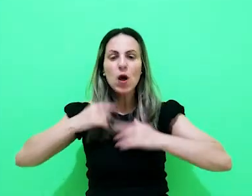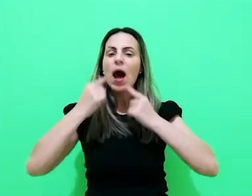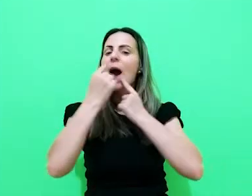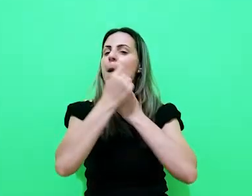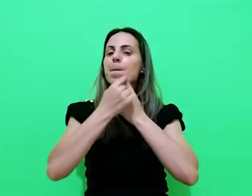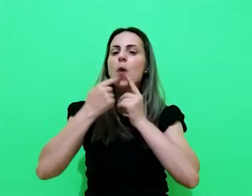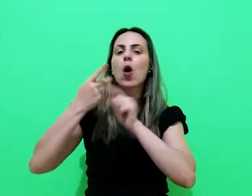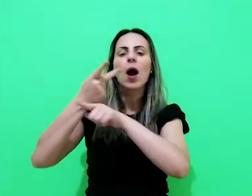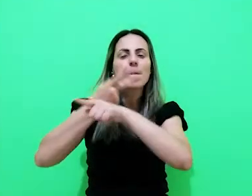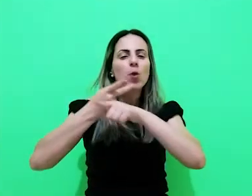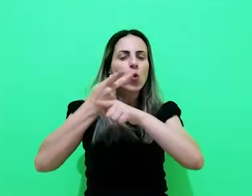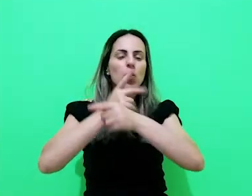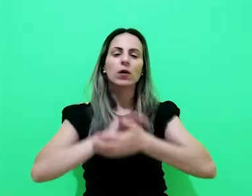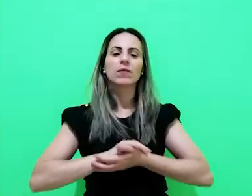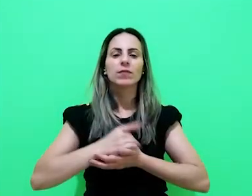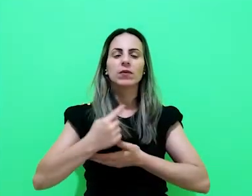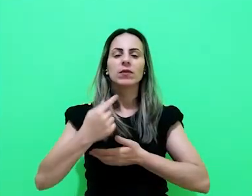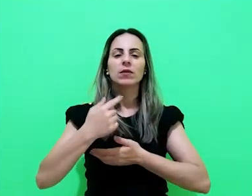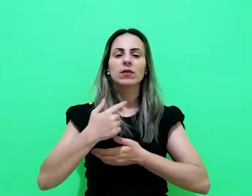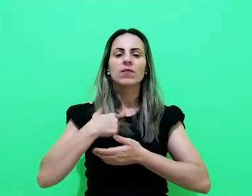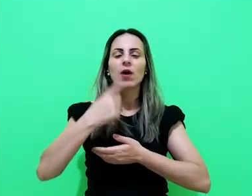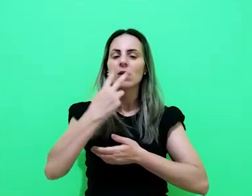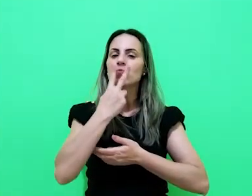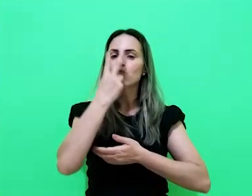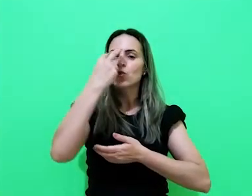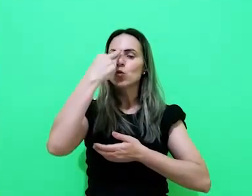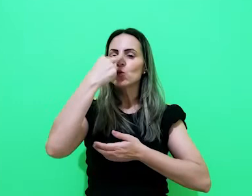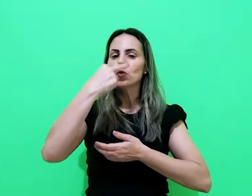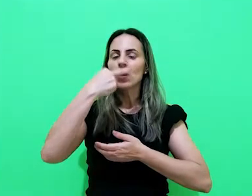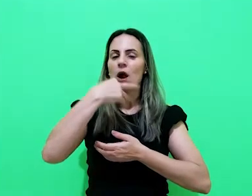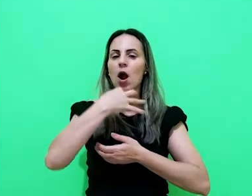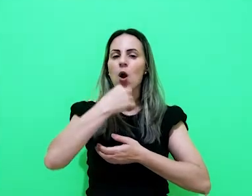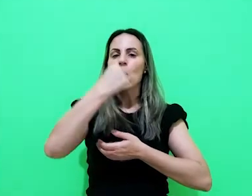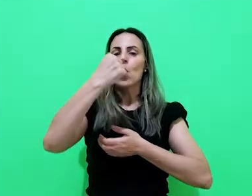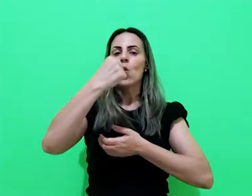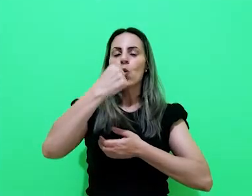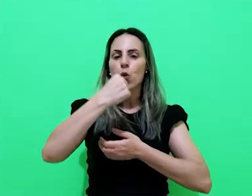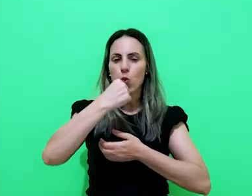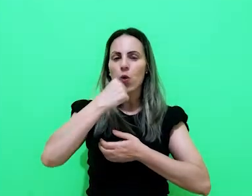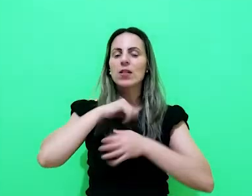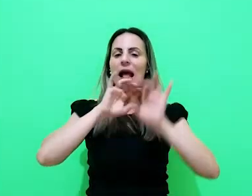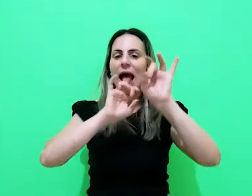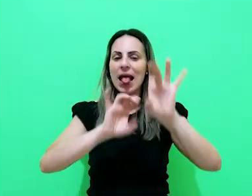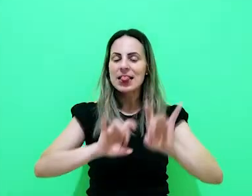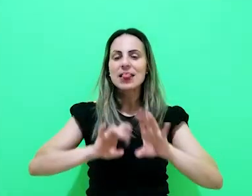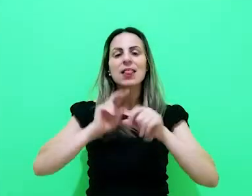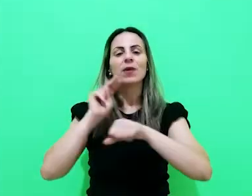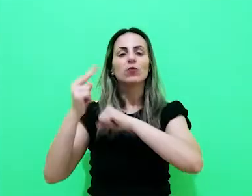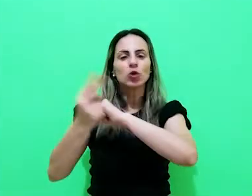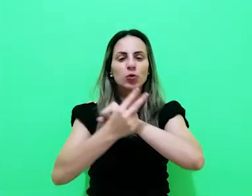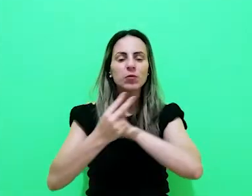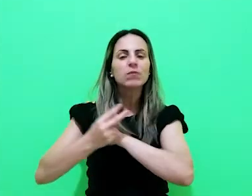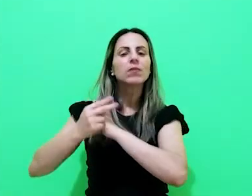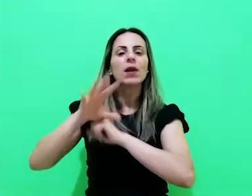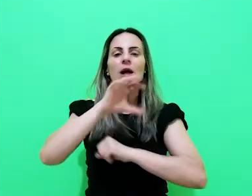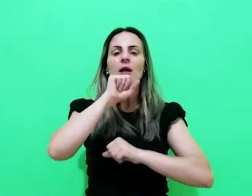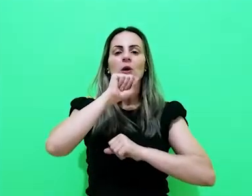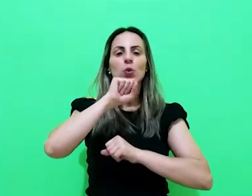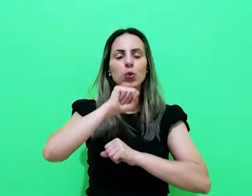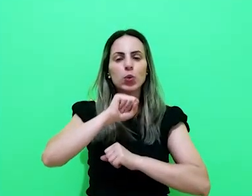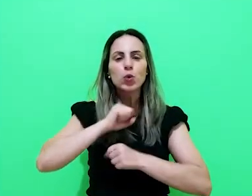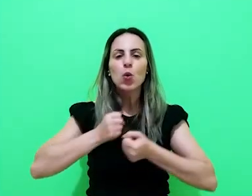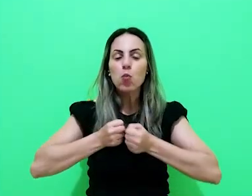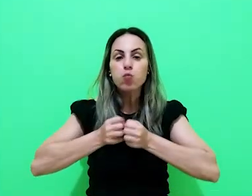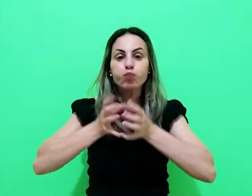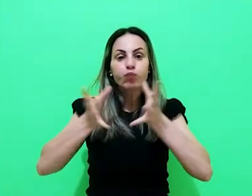da vítima. Vou aspirar a via aérea com a cânula rígida e usar técnicas de manutenção das vias aéreas para abrir as vias